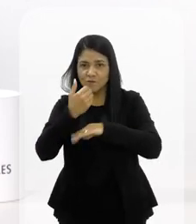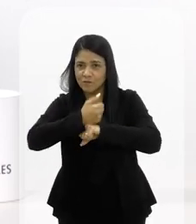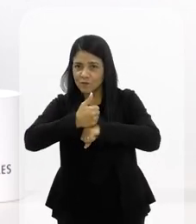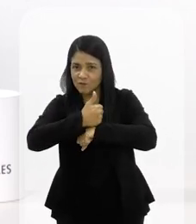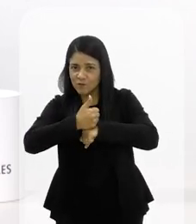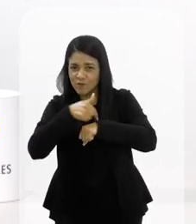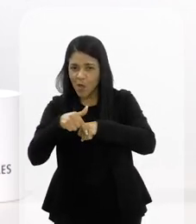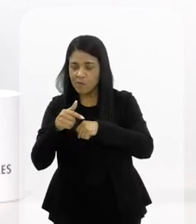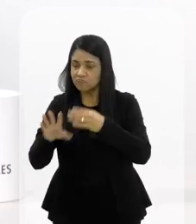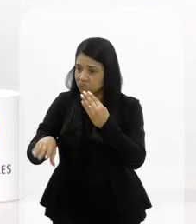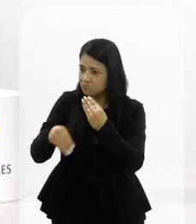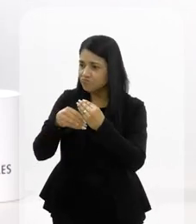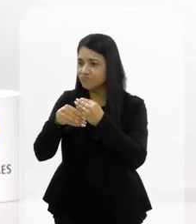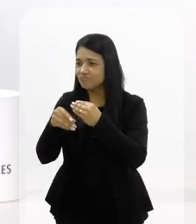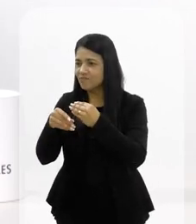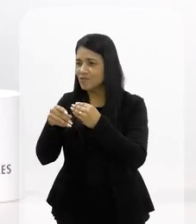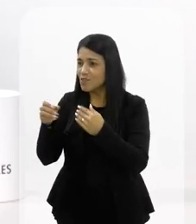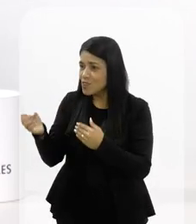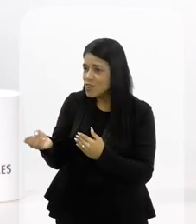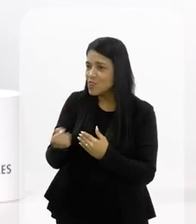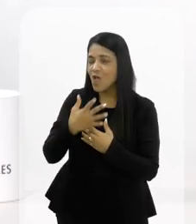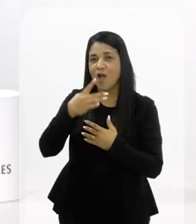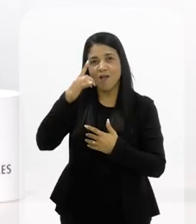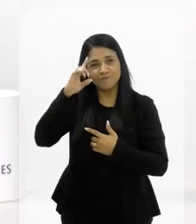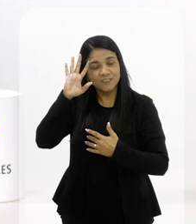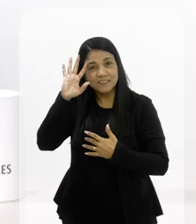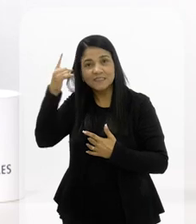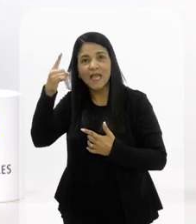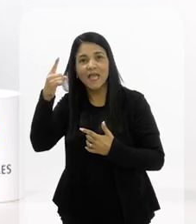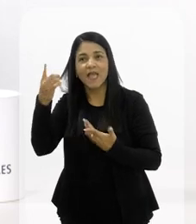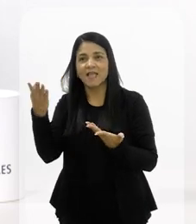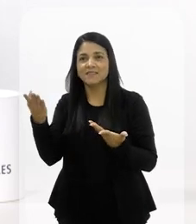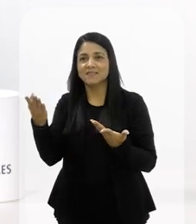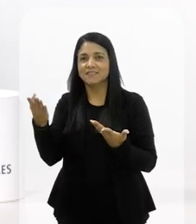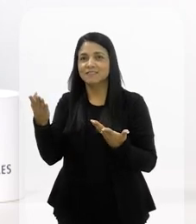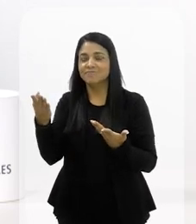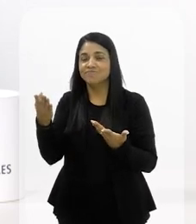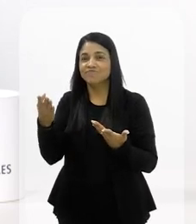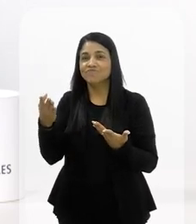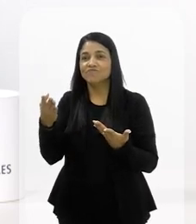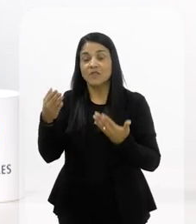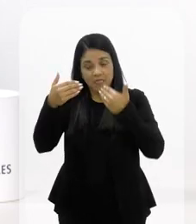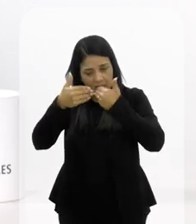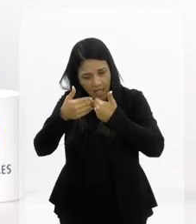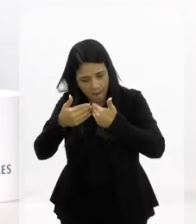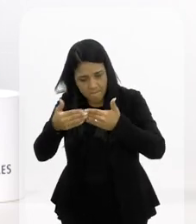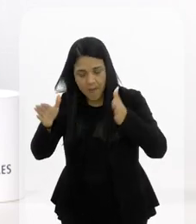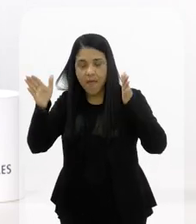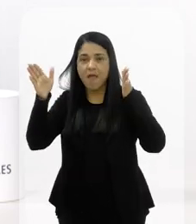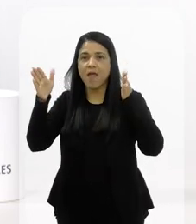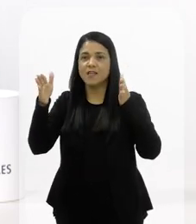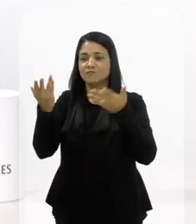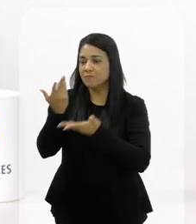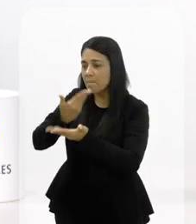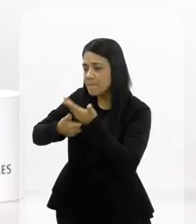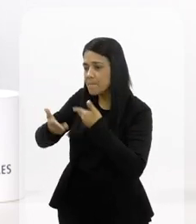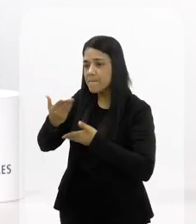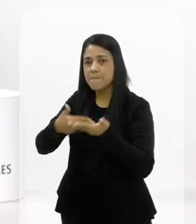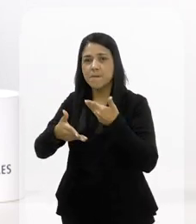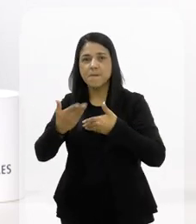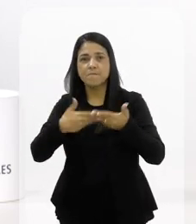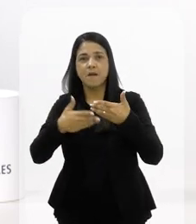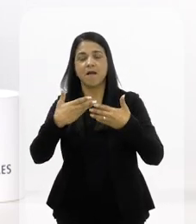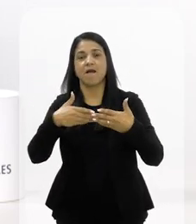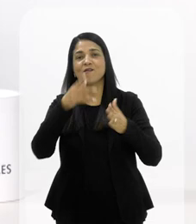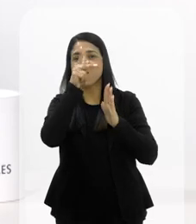acrescentam pensam soluções novas diferentes aperfeiçoam a ideia então a gente tem que tá com os canais abertos para poder trocar